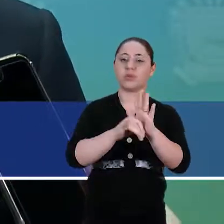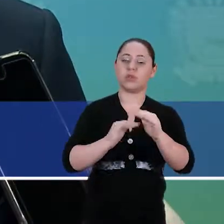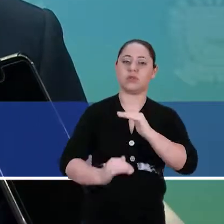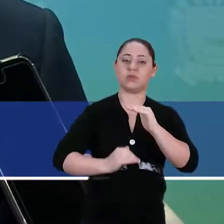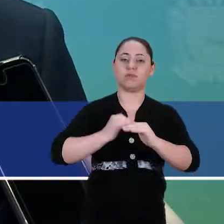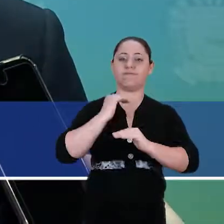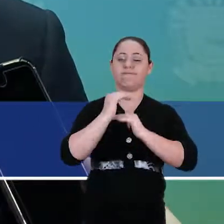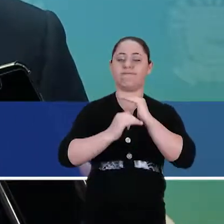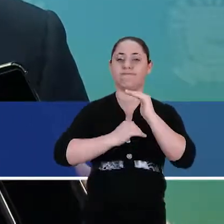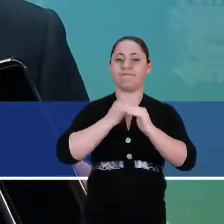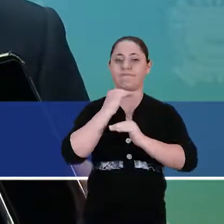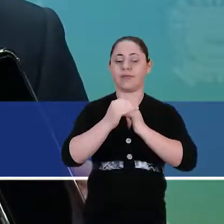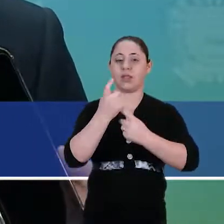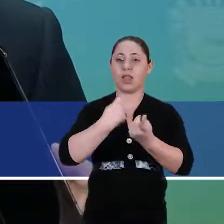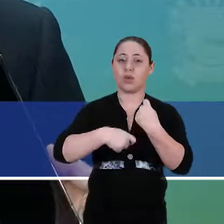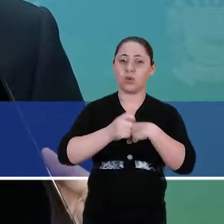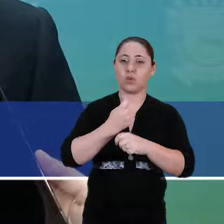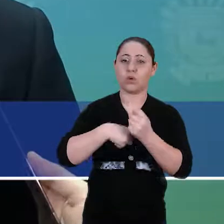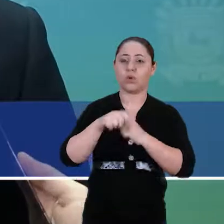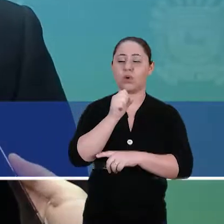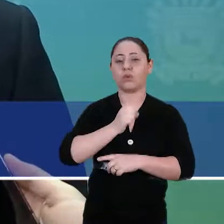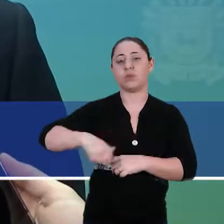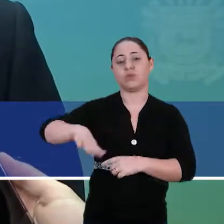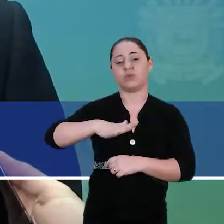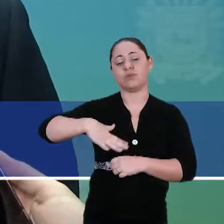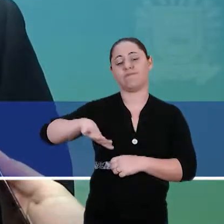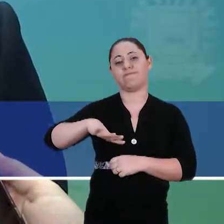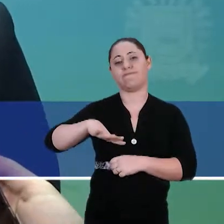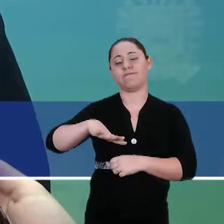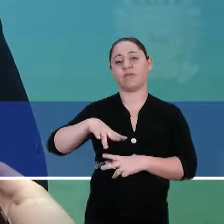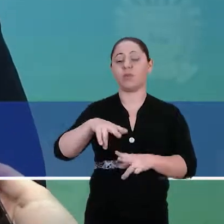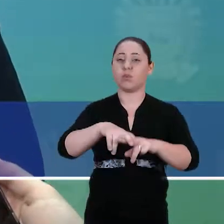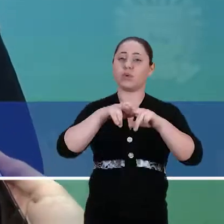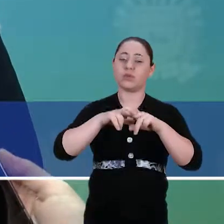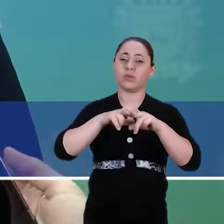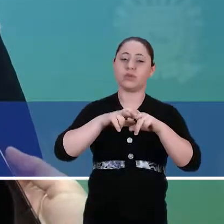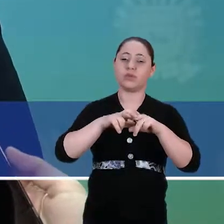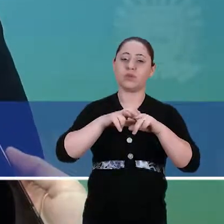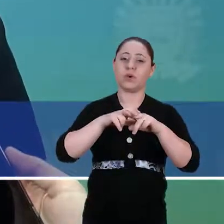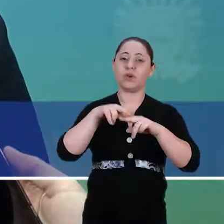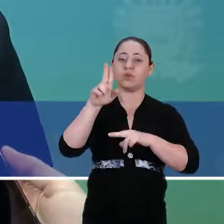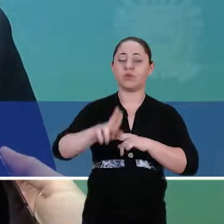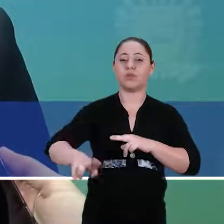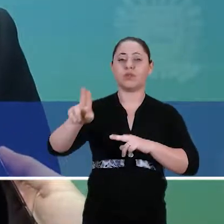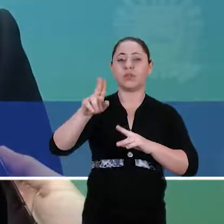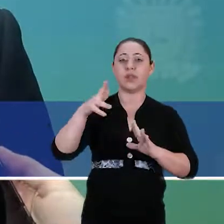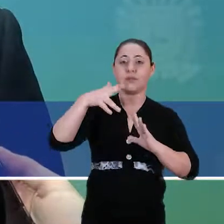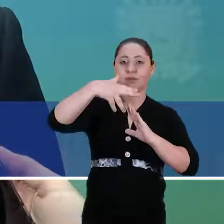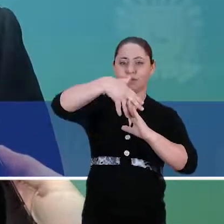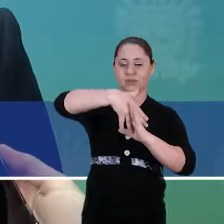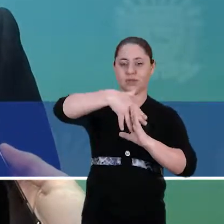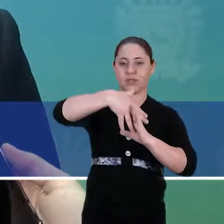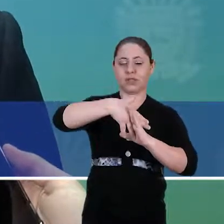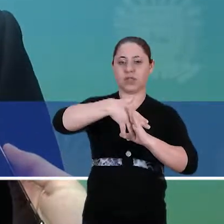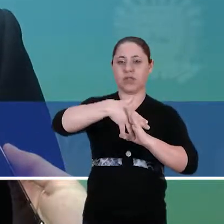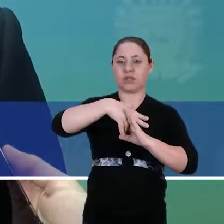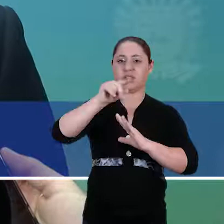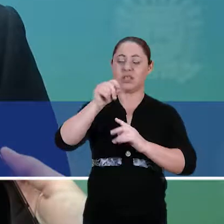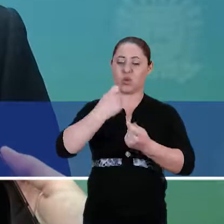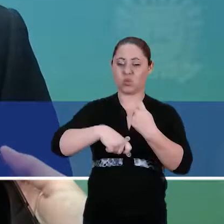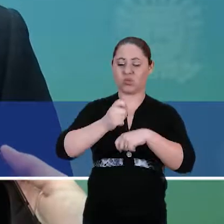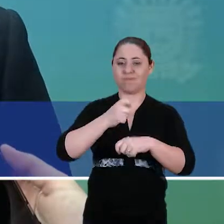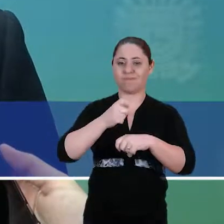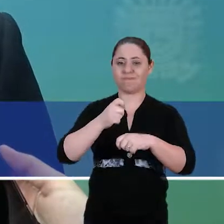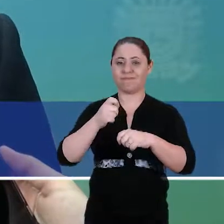projetos de desenvolvimento econômico, social. Então, a Universidade Federal, gerida por uma